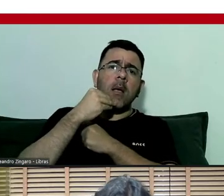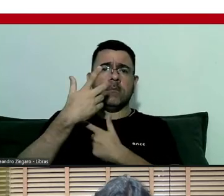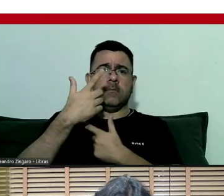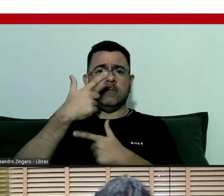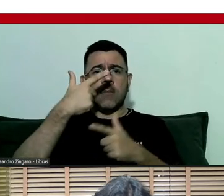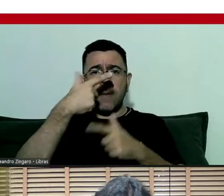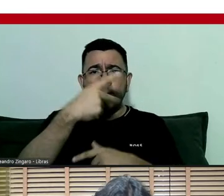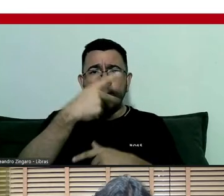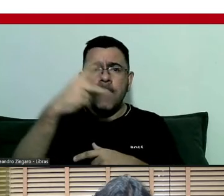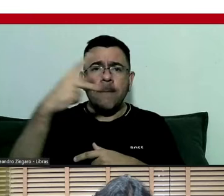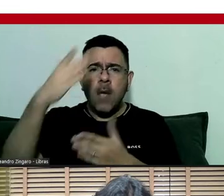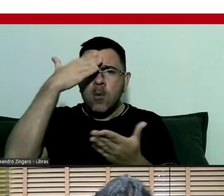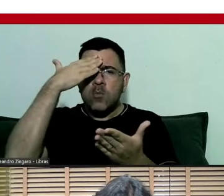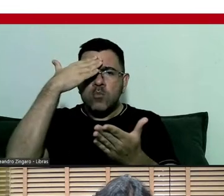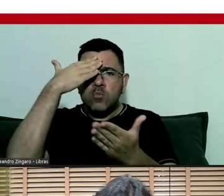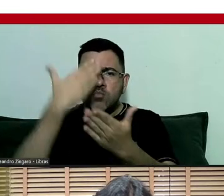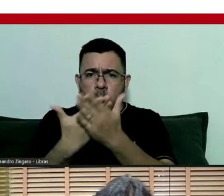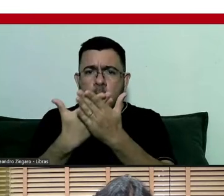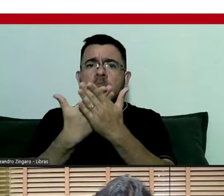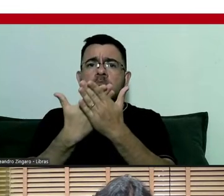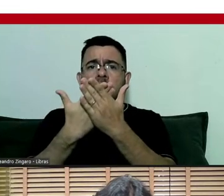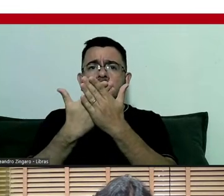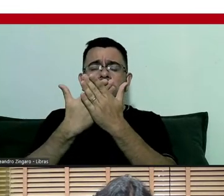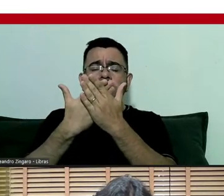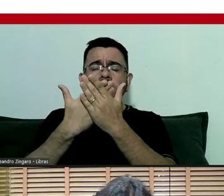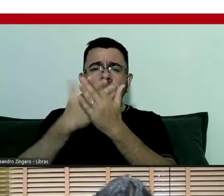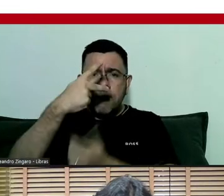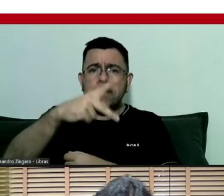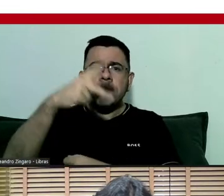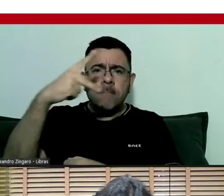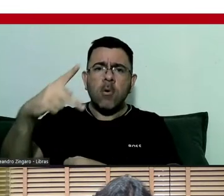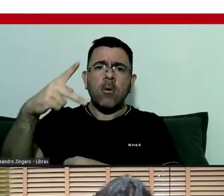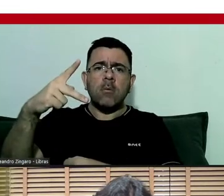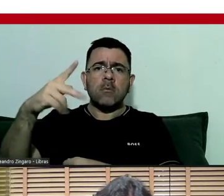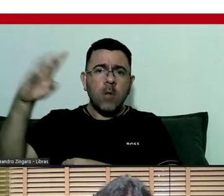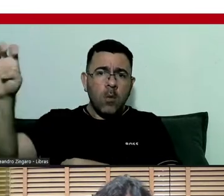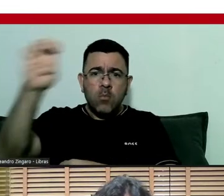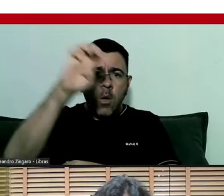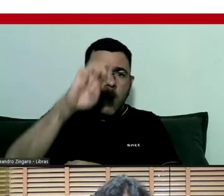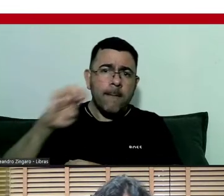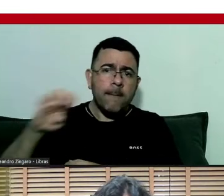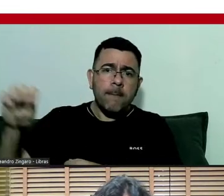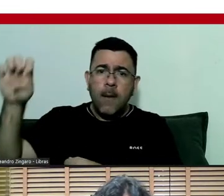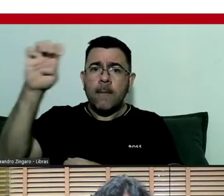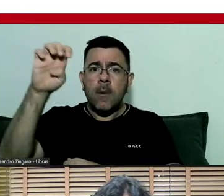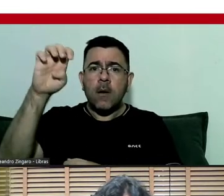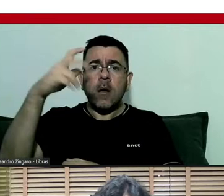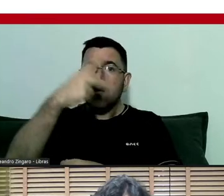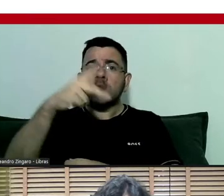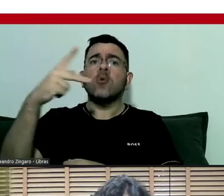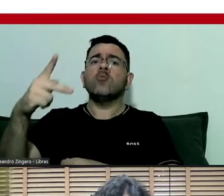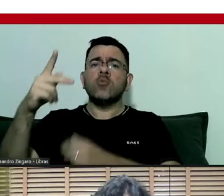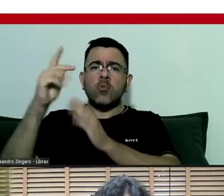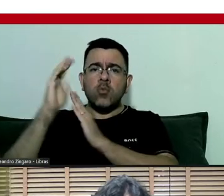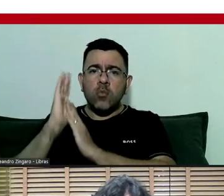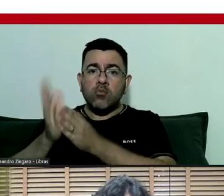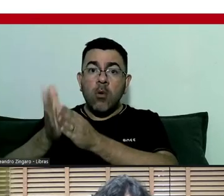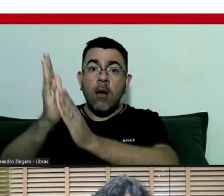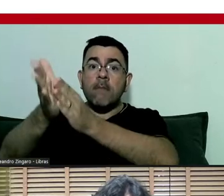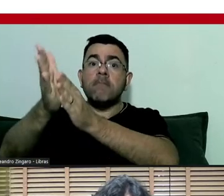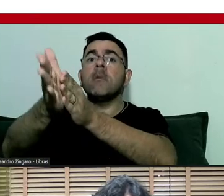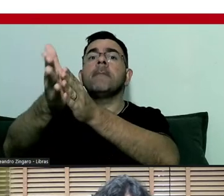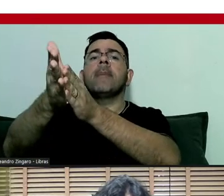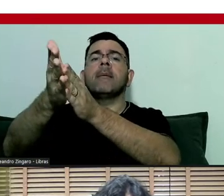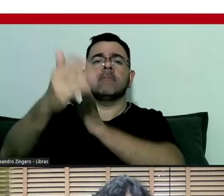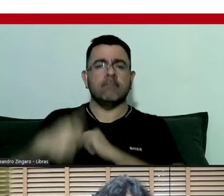a confiança no estado e na política né é a política que tá conduzindo isso né e e e recupera